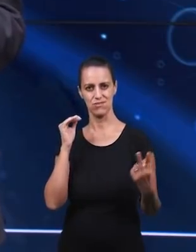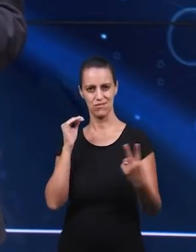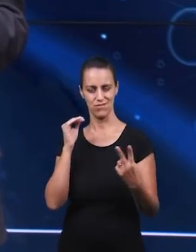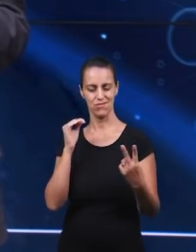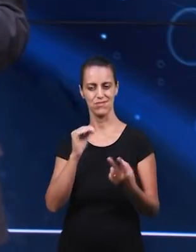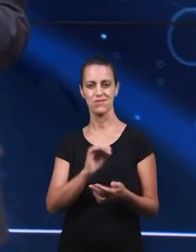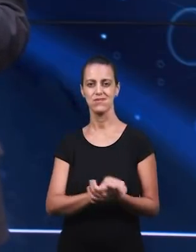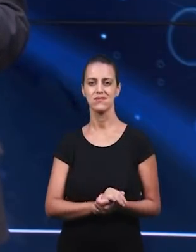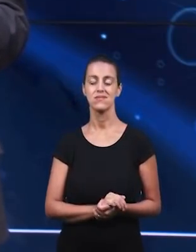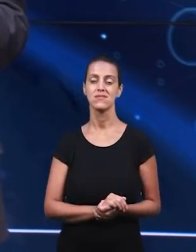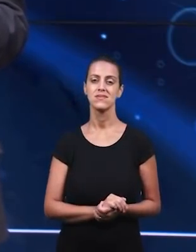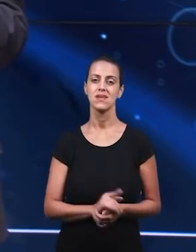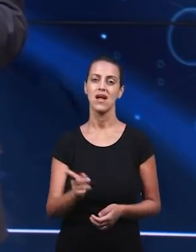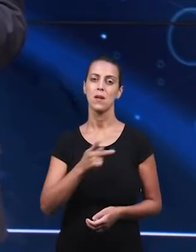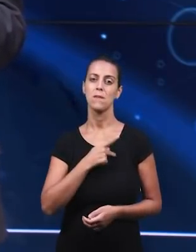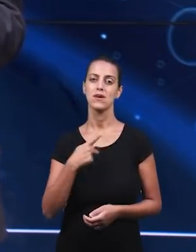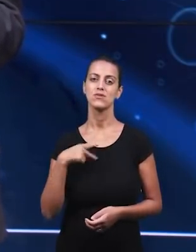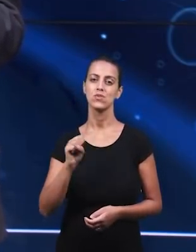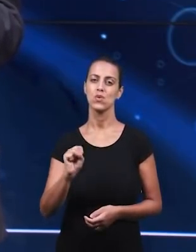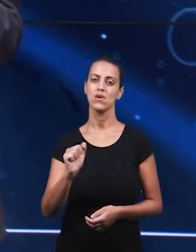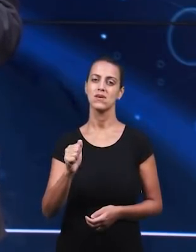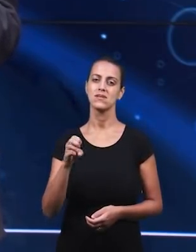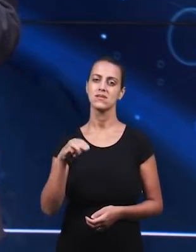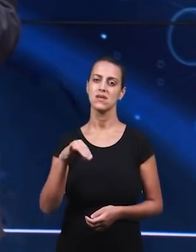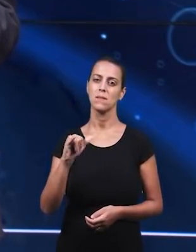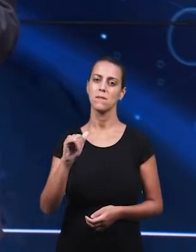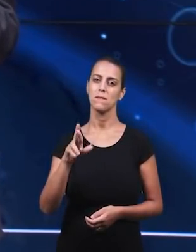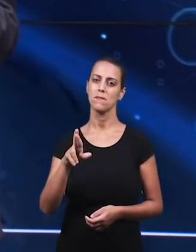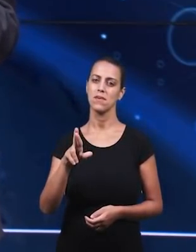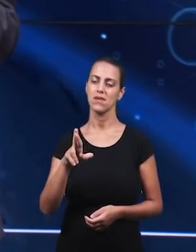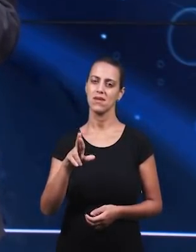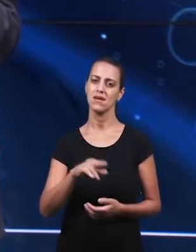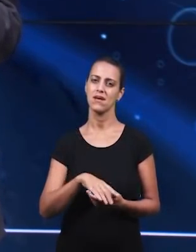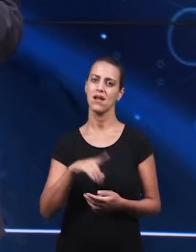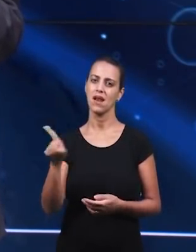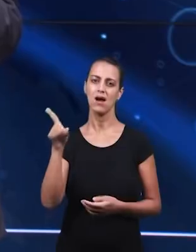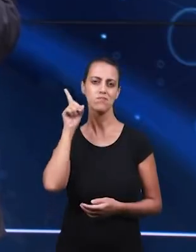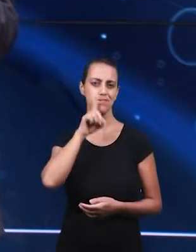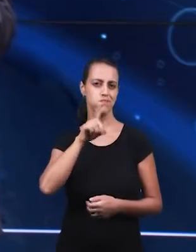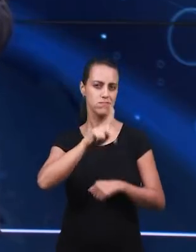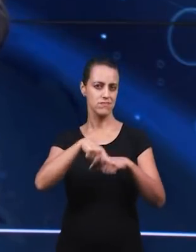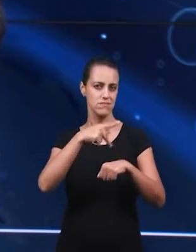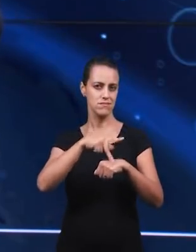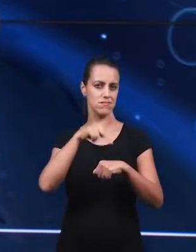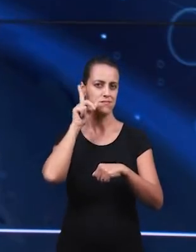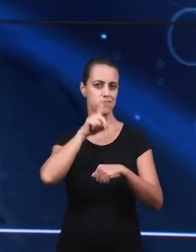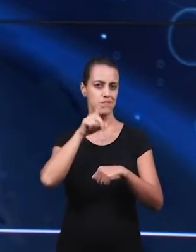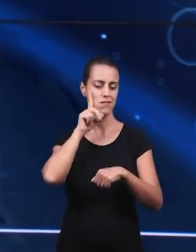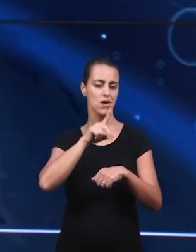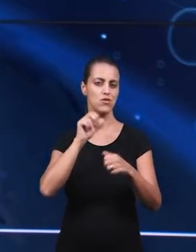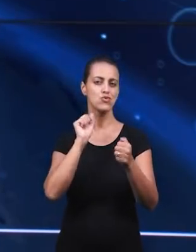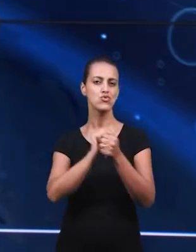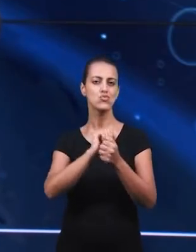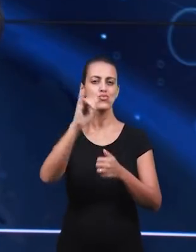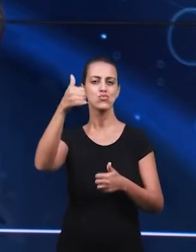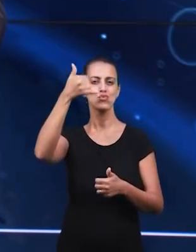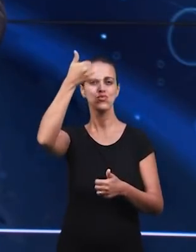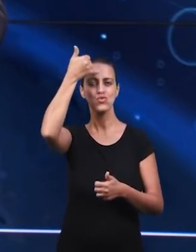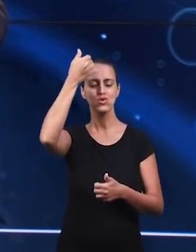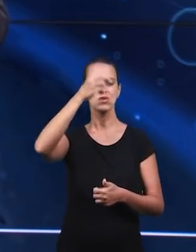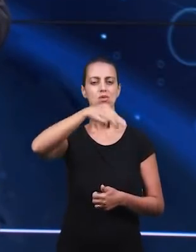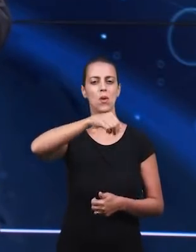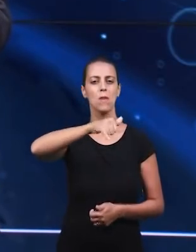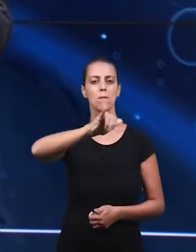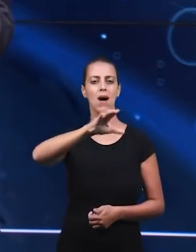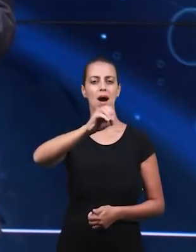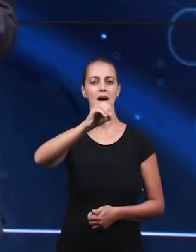são assistidos pelo pastor Samir Abazov, lá dos Estados Unidos, juntamente com o ungido Maicon